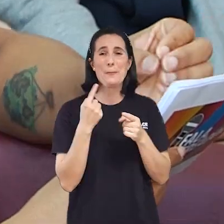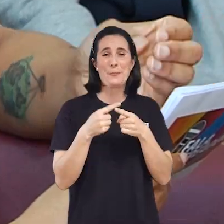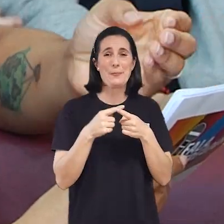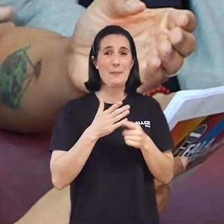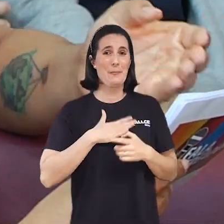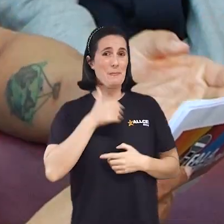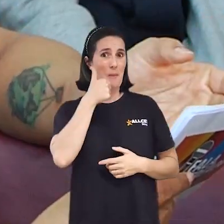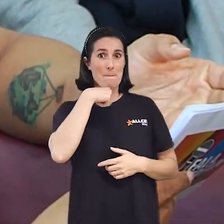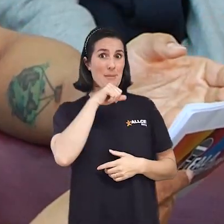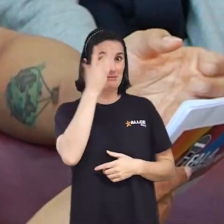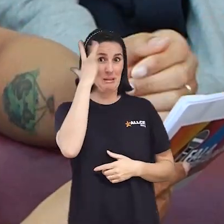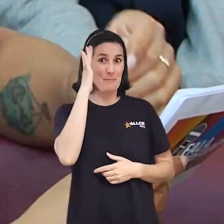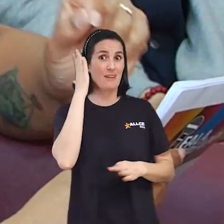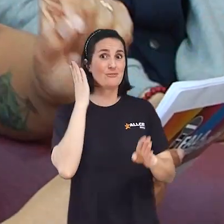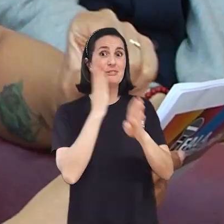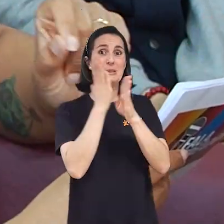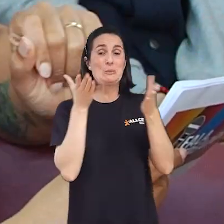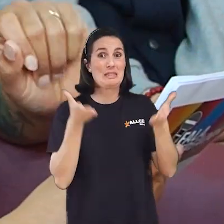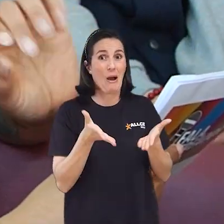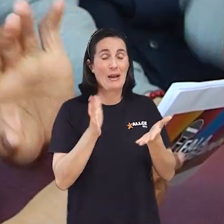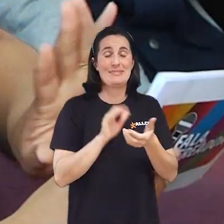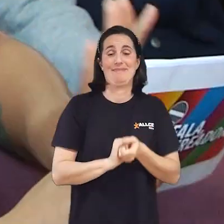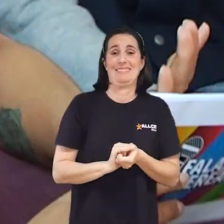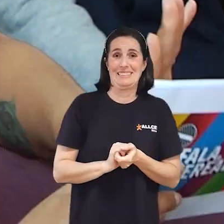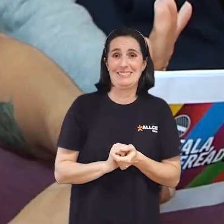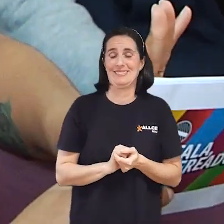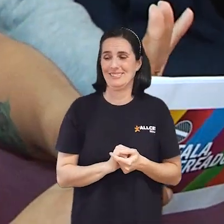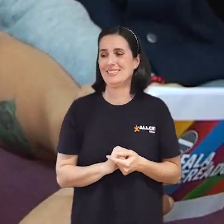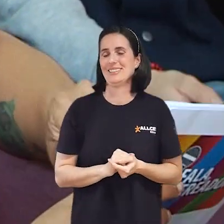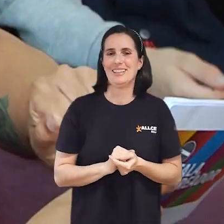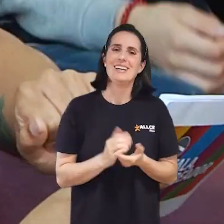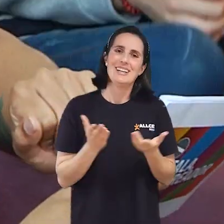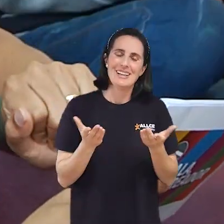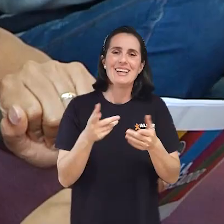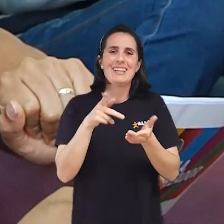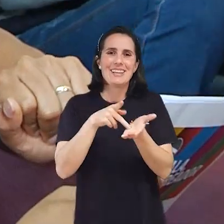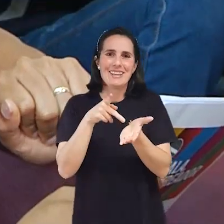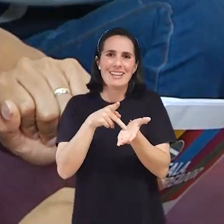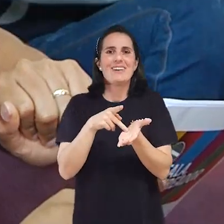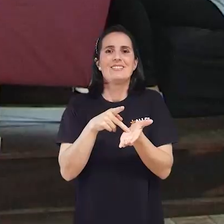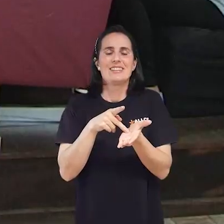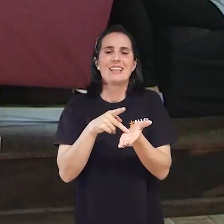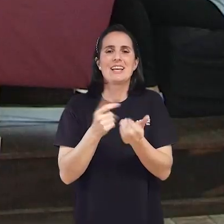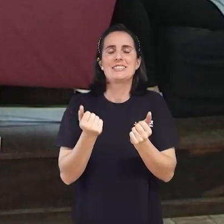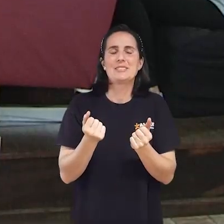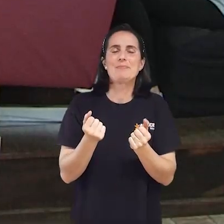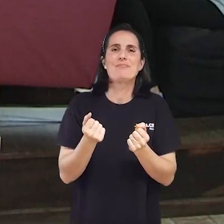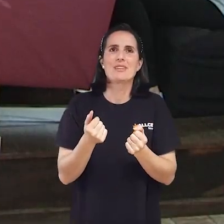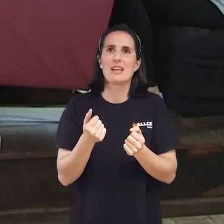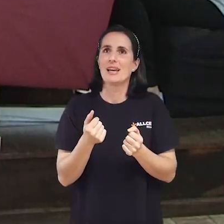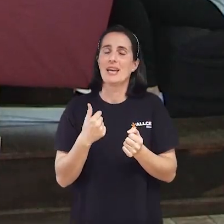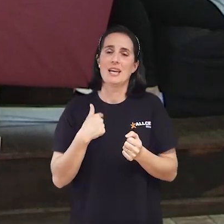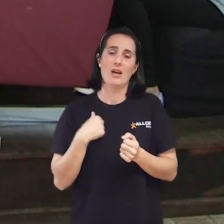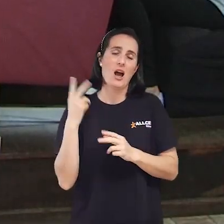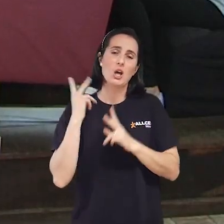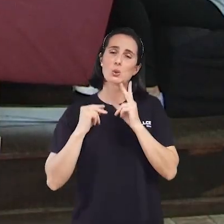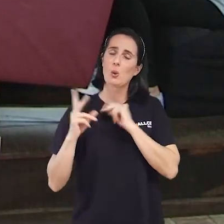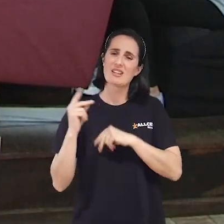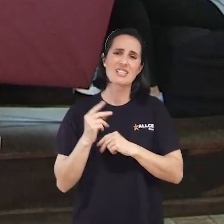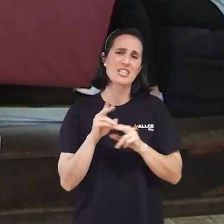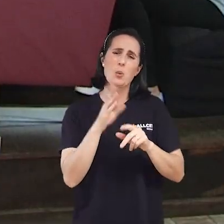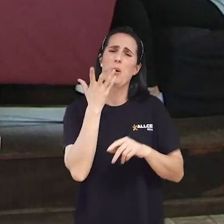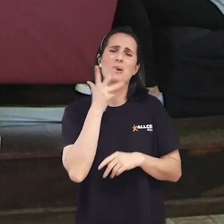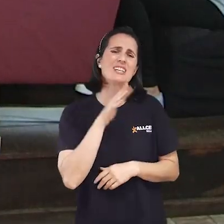senhor pegava da sua mãe. Conte melhor essas histórias pra gente. Isso aqui vai dar problema certamente, né,